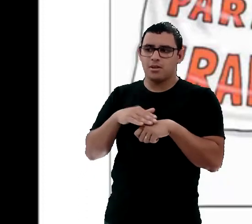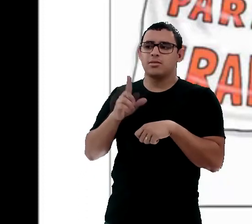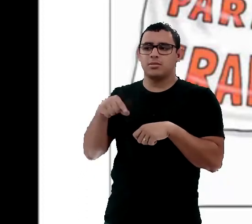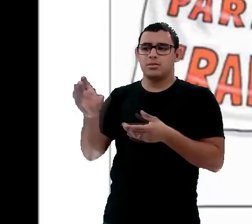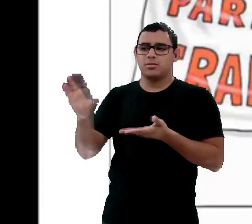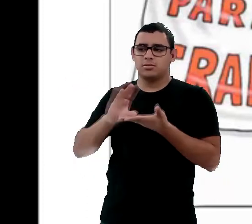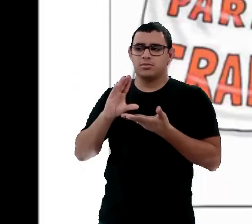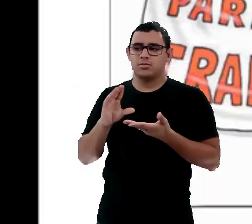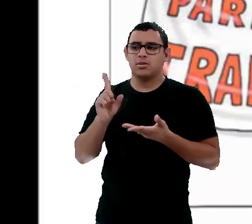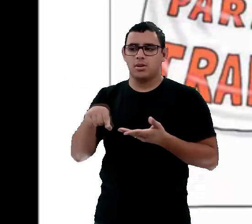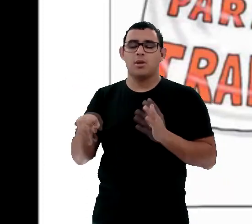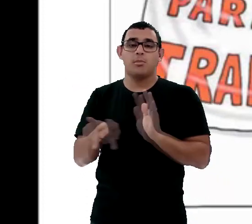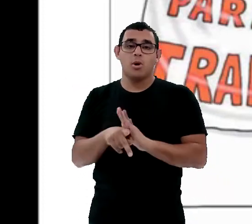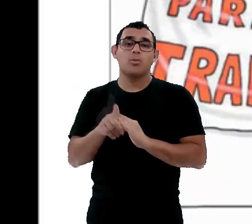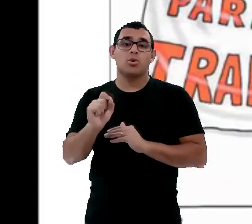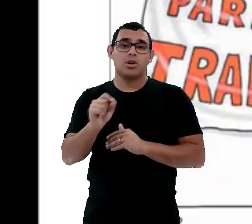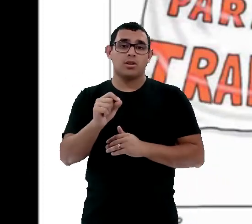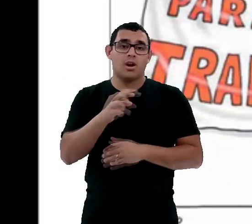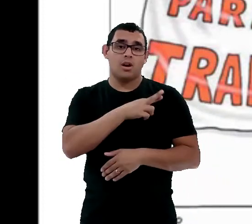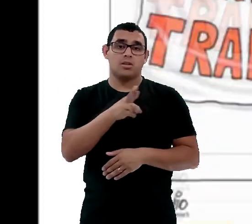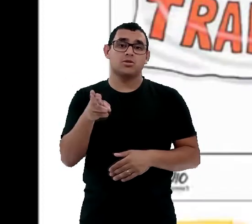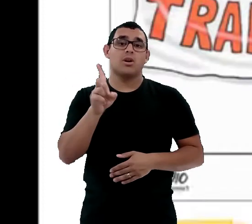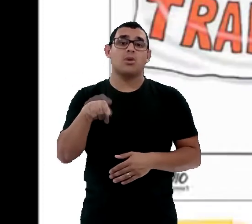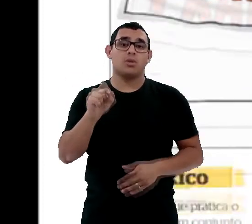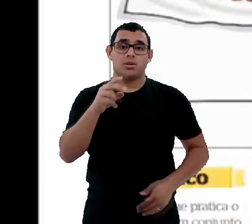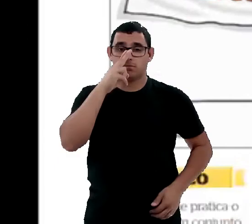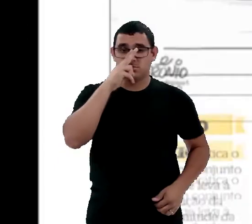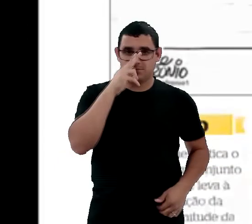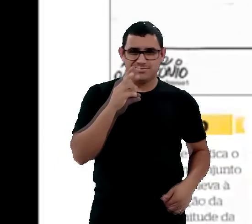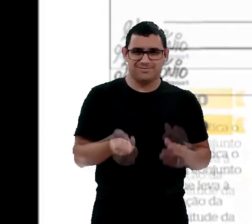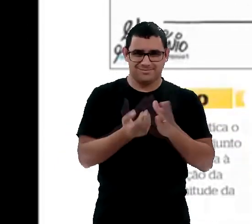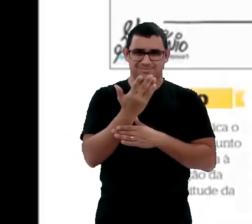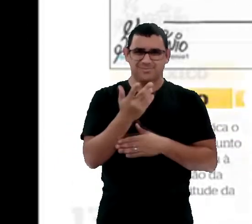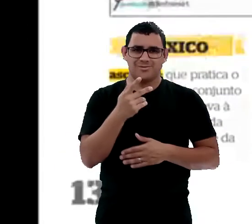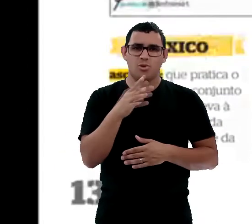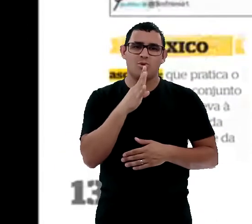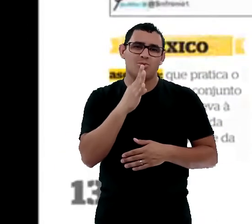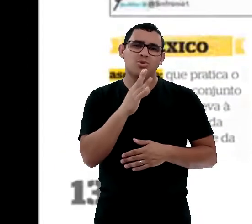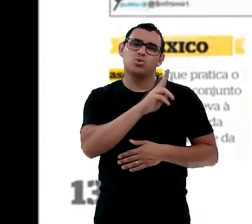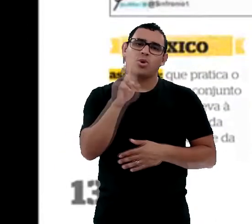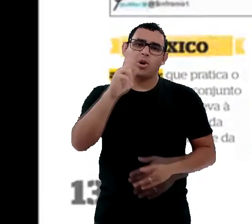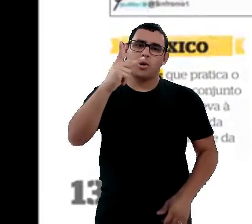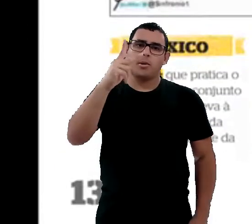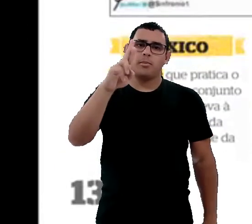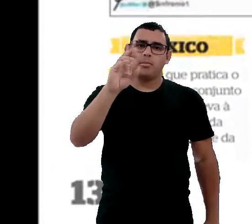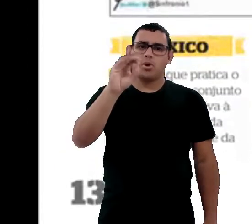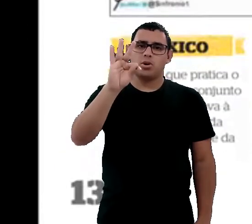central. Essa religião, com o capitalismo se difundia, foi o